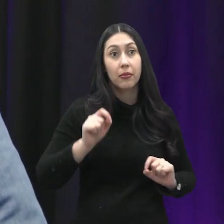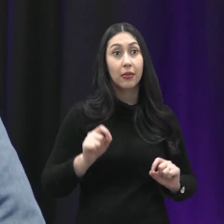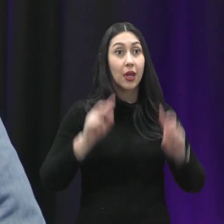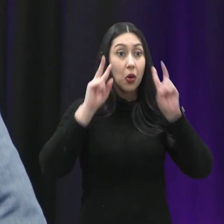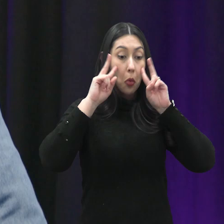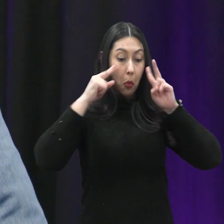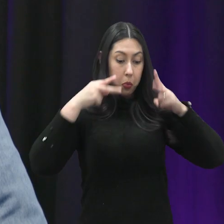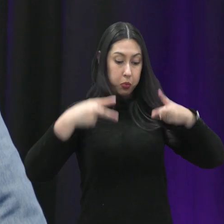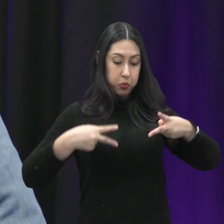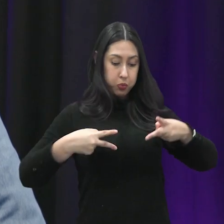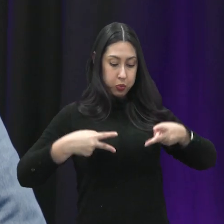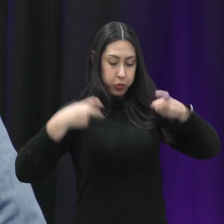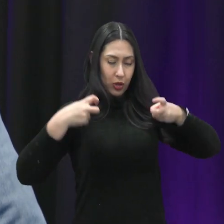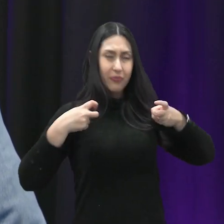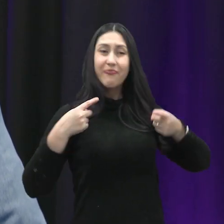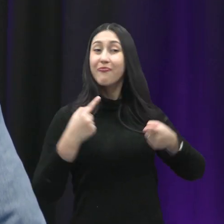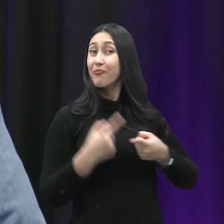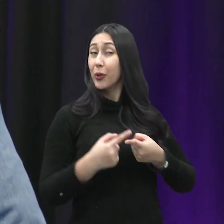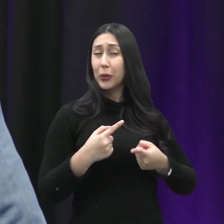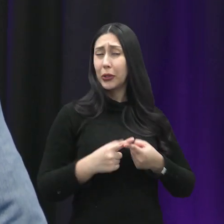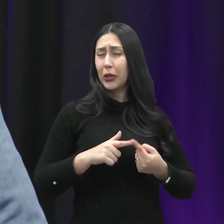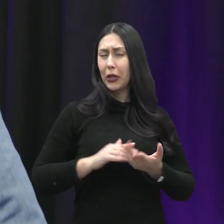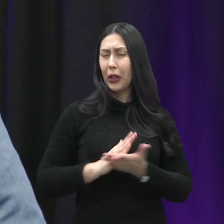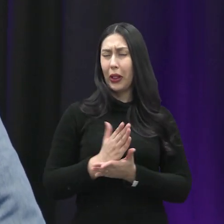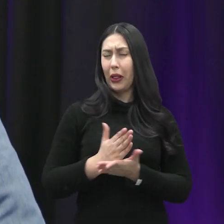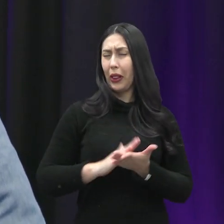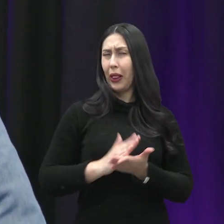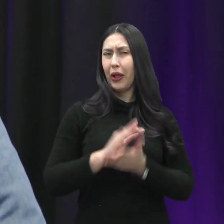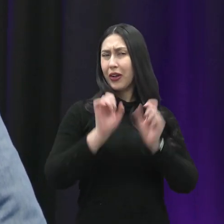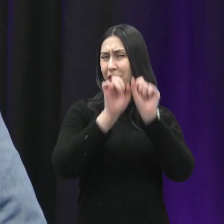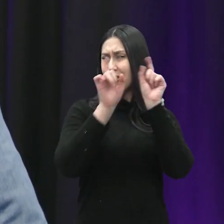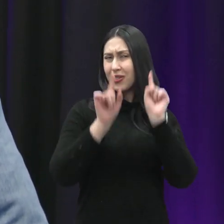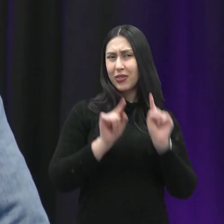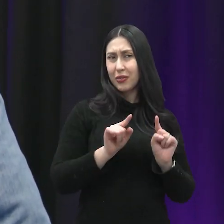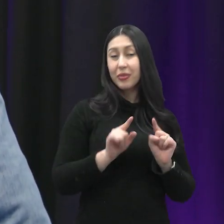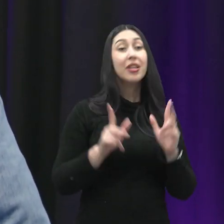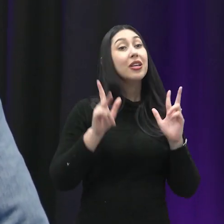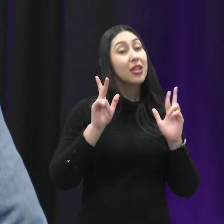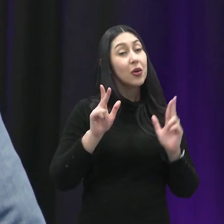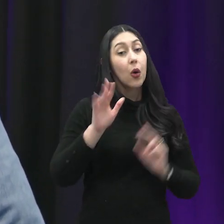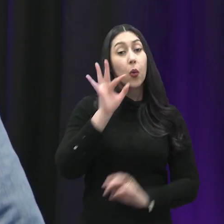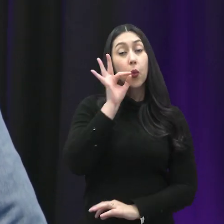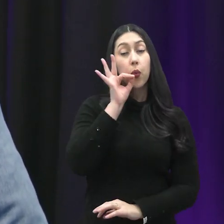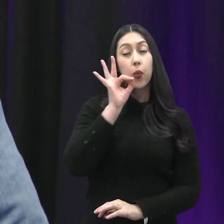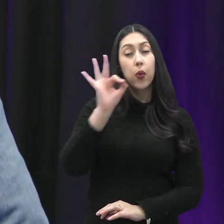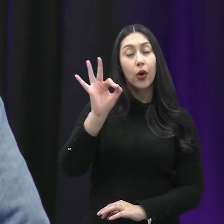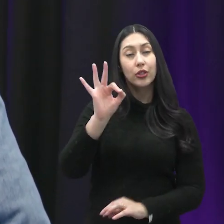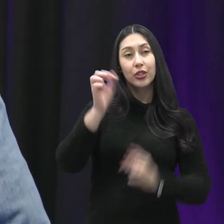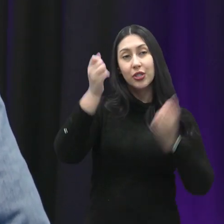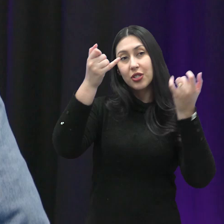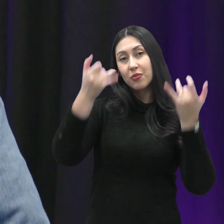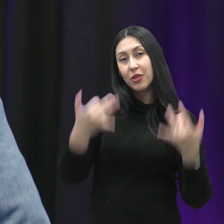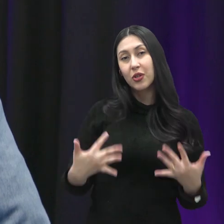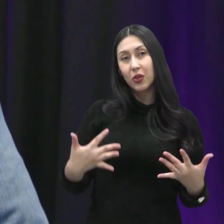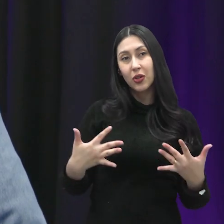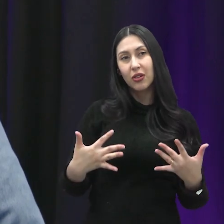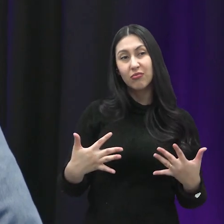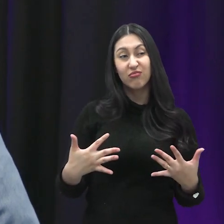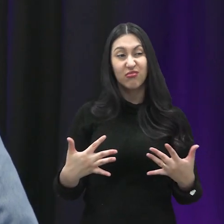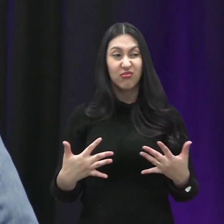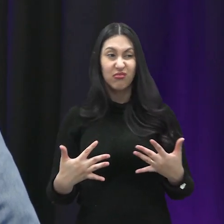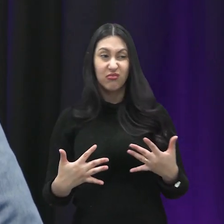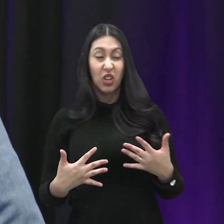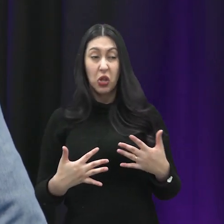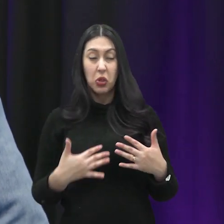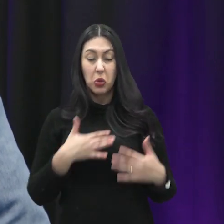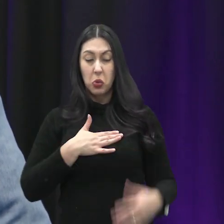Pensa em você. O que isso te incomoda? Por que, como Freud diria, essa questão do